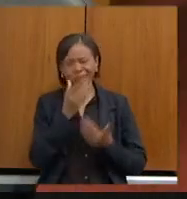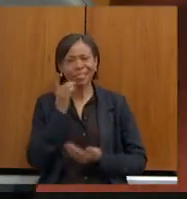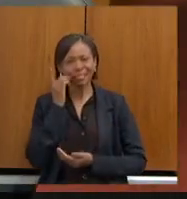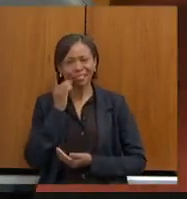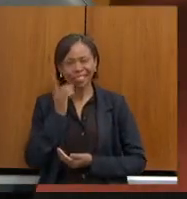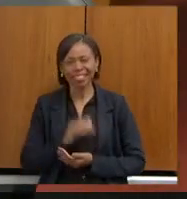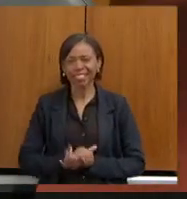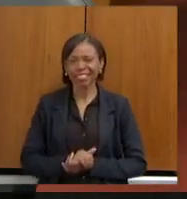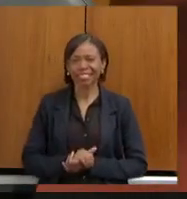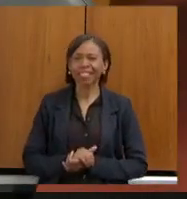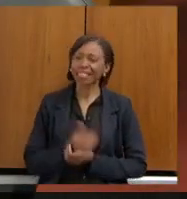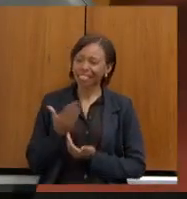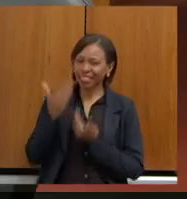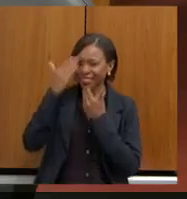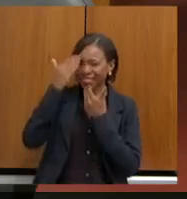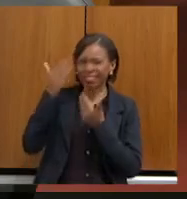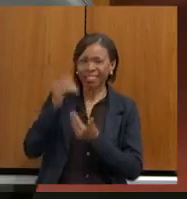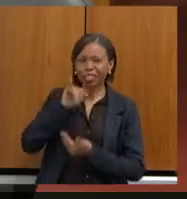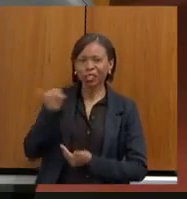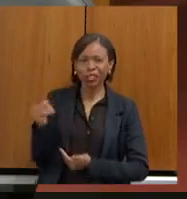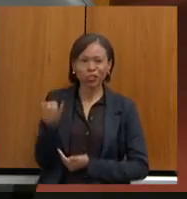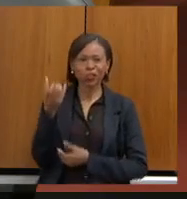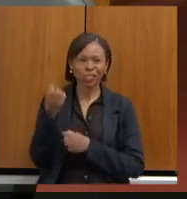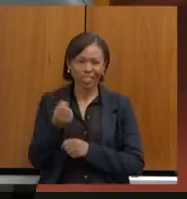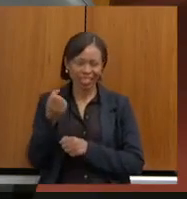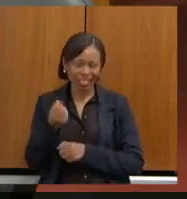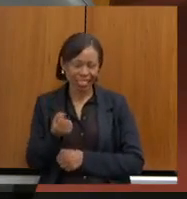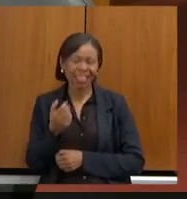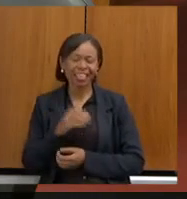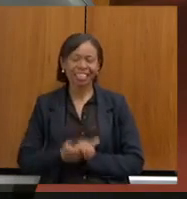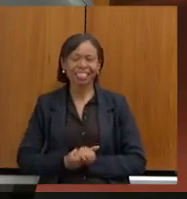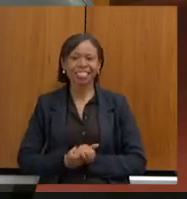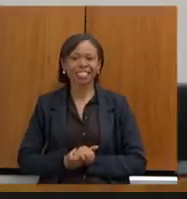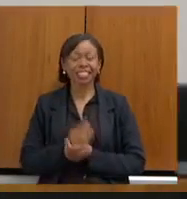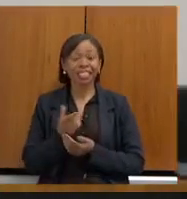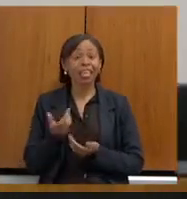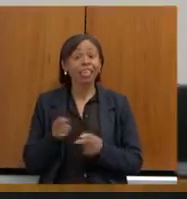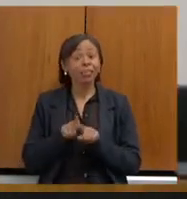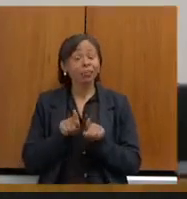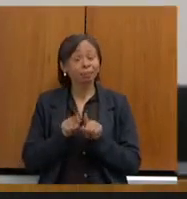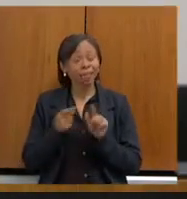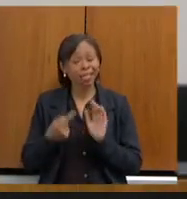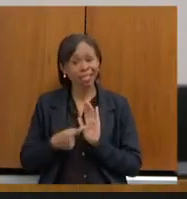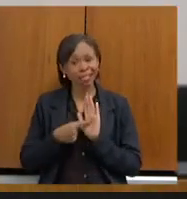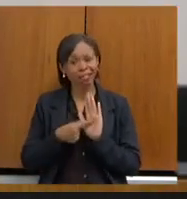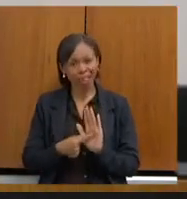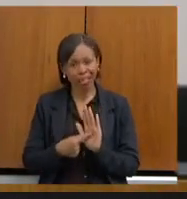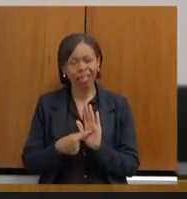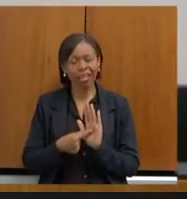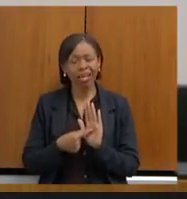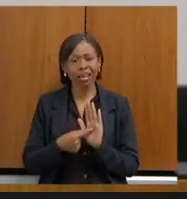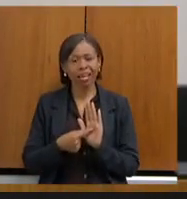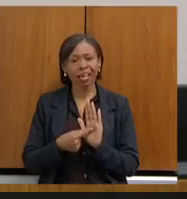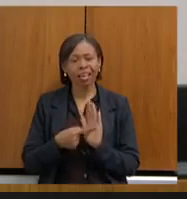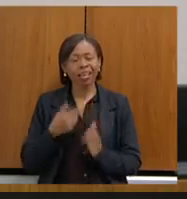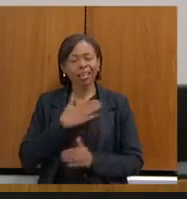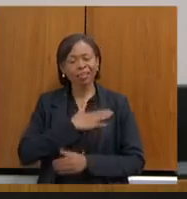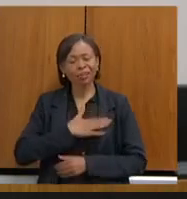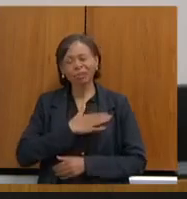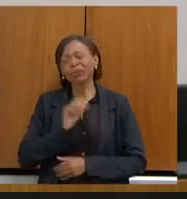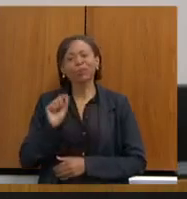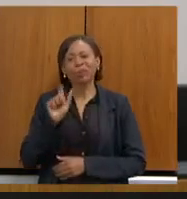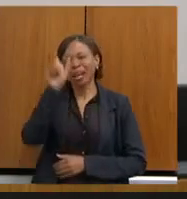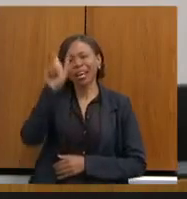agradecemos as intervenções Deputado João Leite não havia feito o registro mas a presidência registra com alegria a